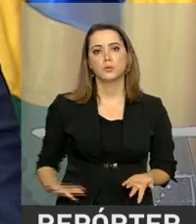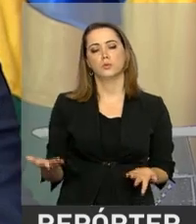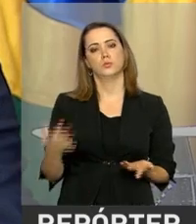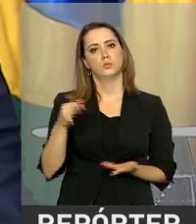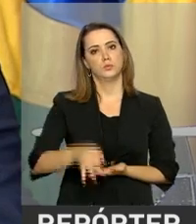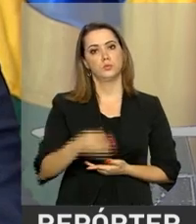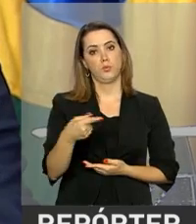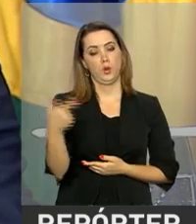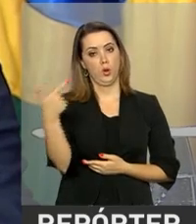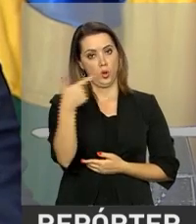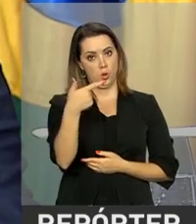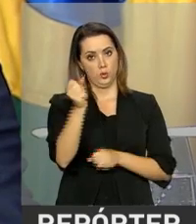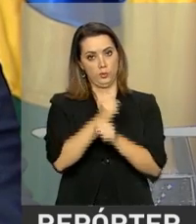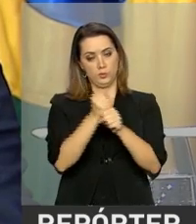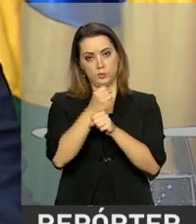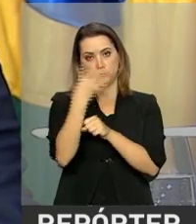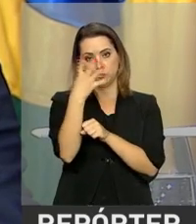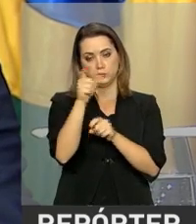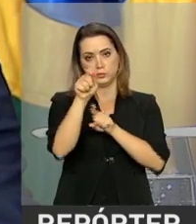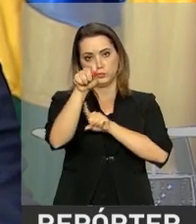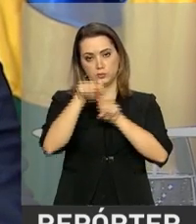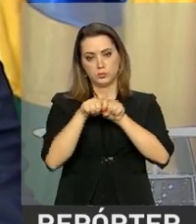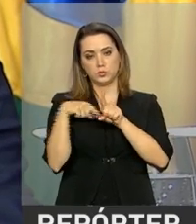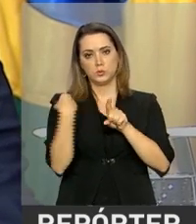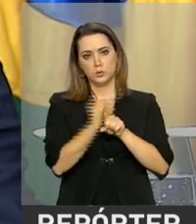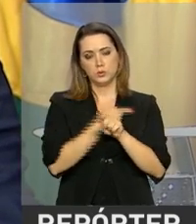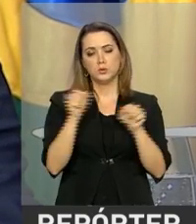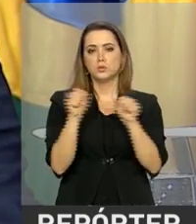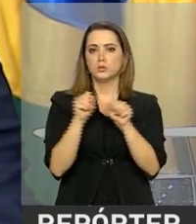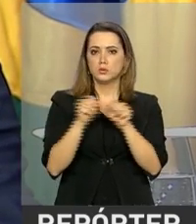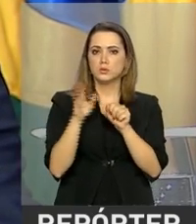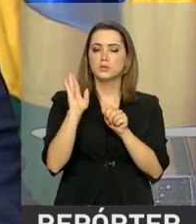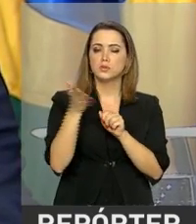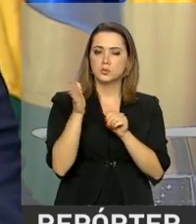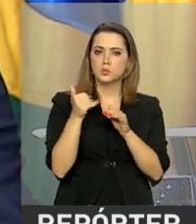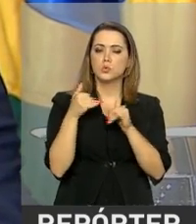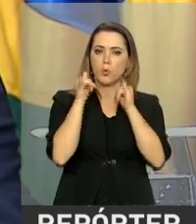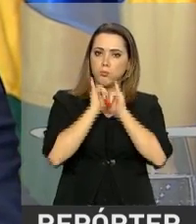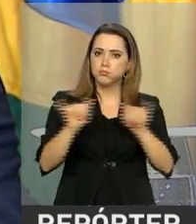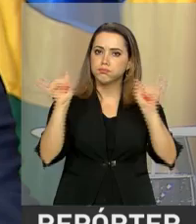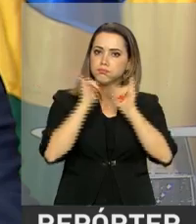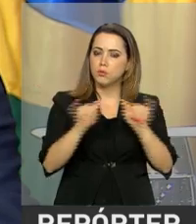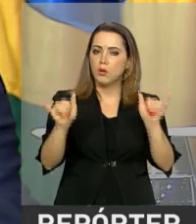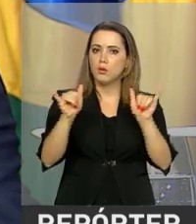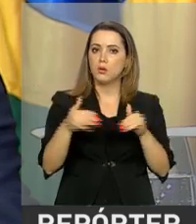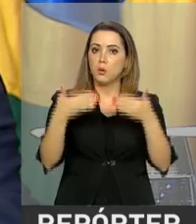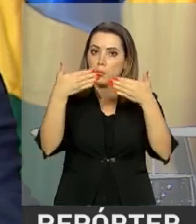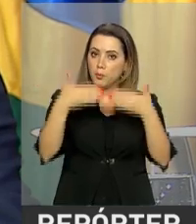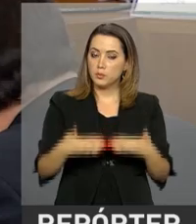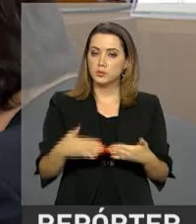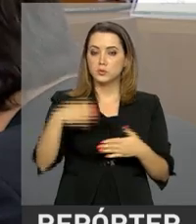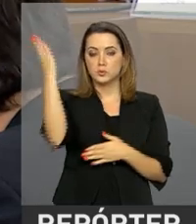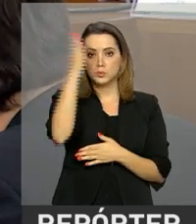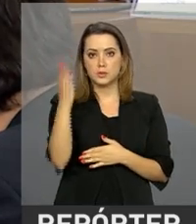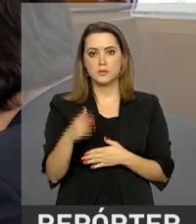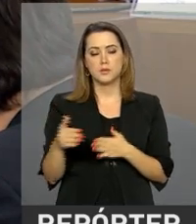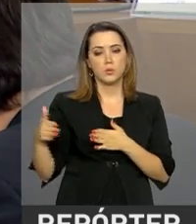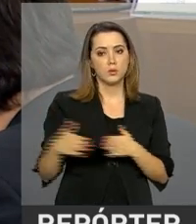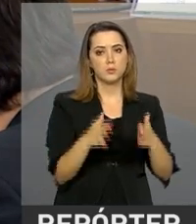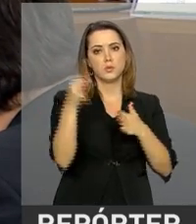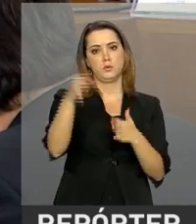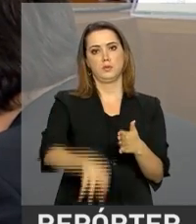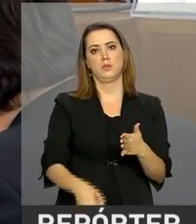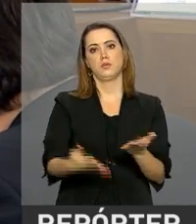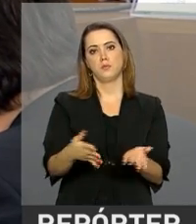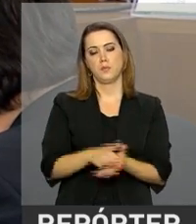nesses 2 anos e 4 meses nós façamos aquilo que temos alardeado, ou seja, colocar o Brasil nos trilhos. Michel Temer